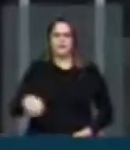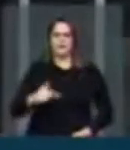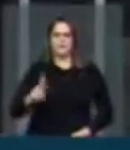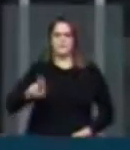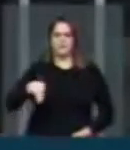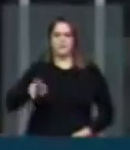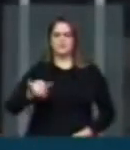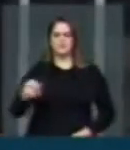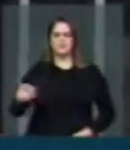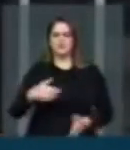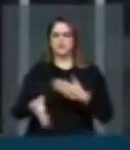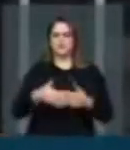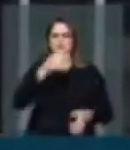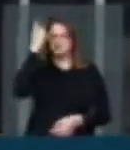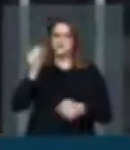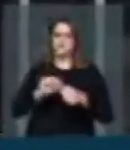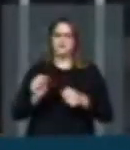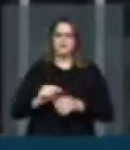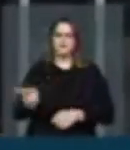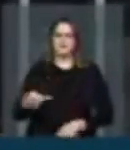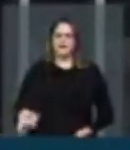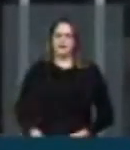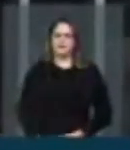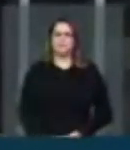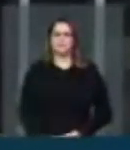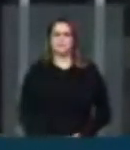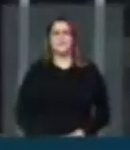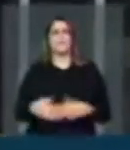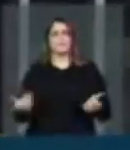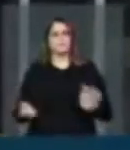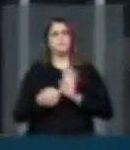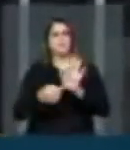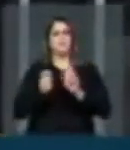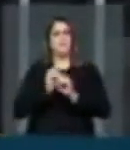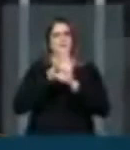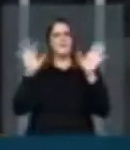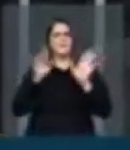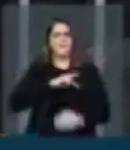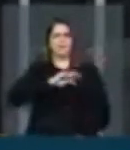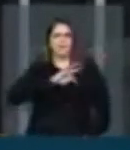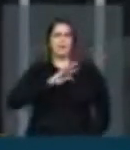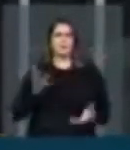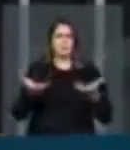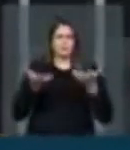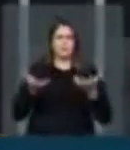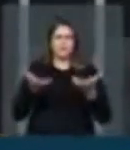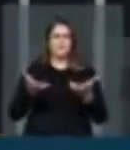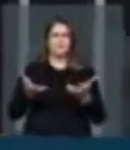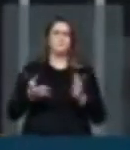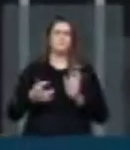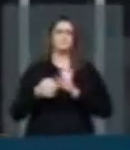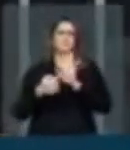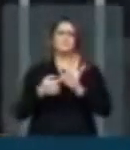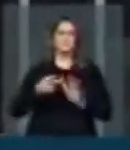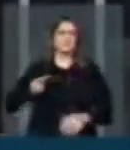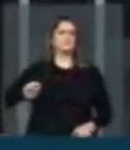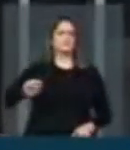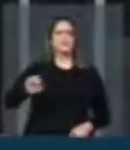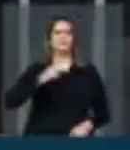quem as desrespeita. Está claro, portanto, que o PT, no afã de levar ad infinitum seu projeto de